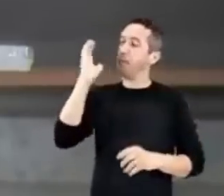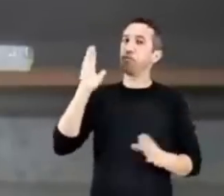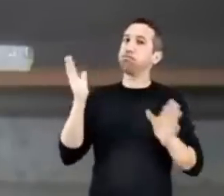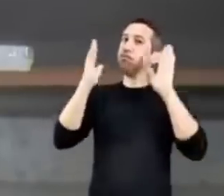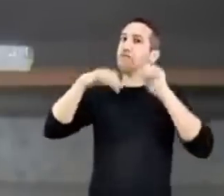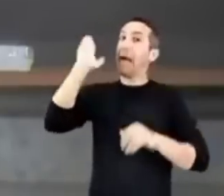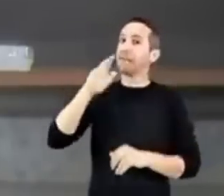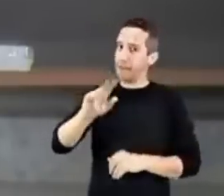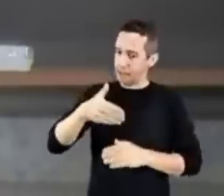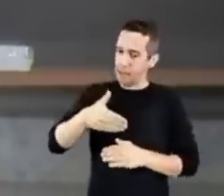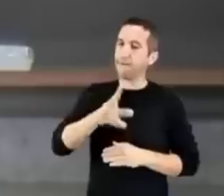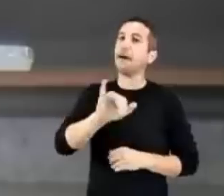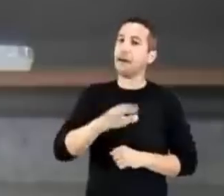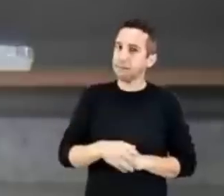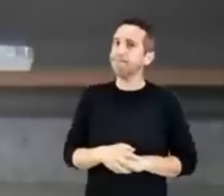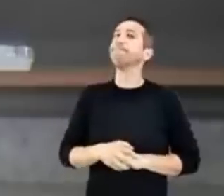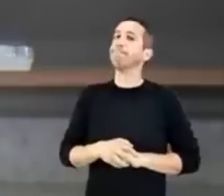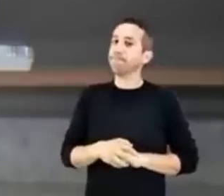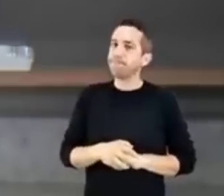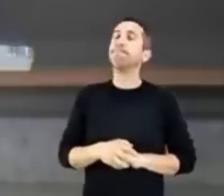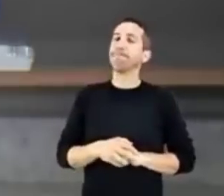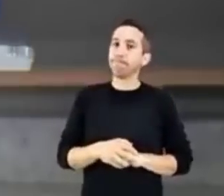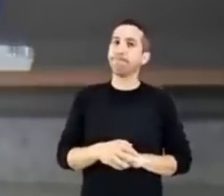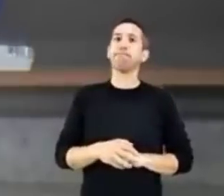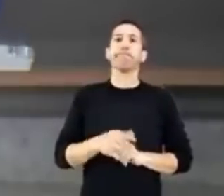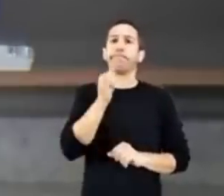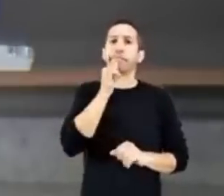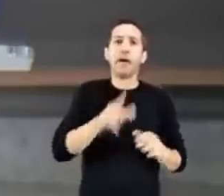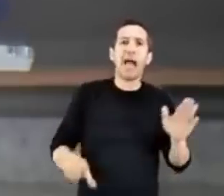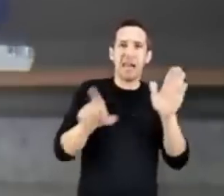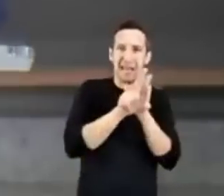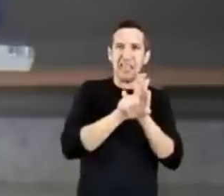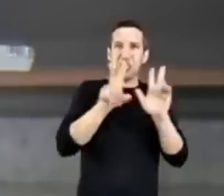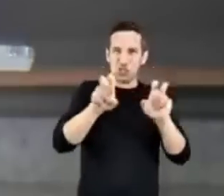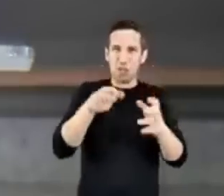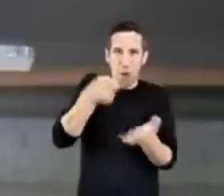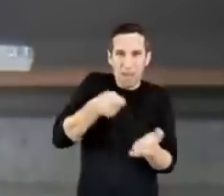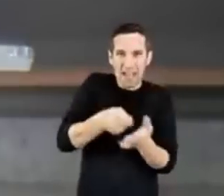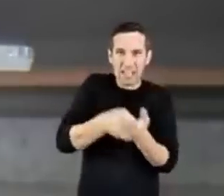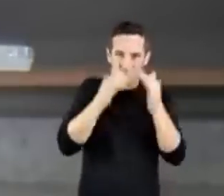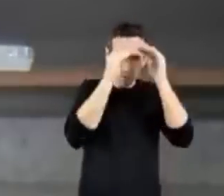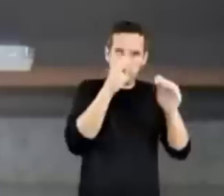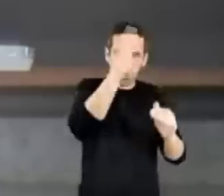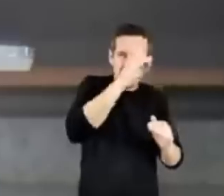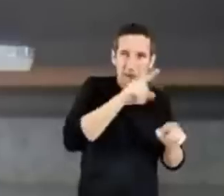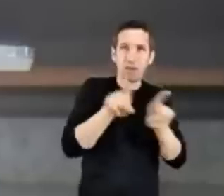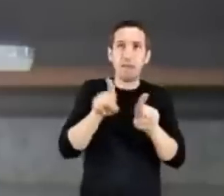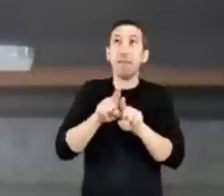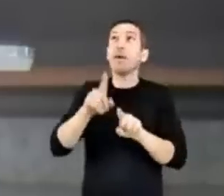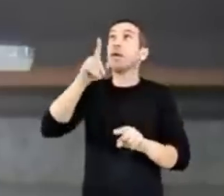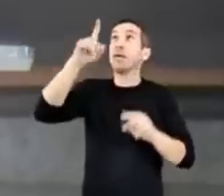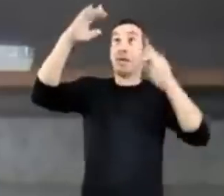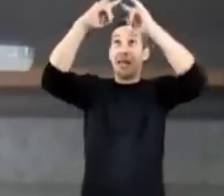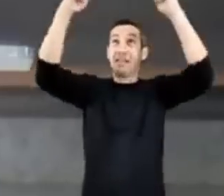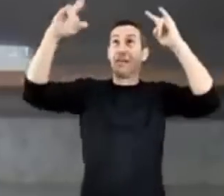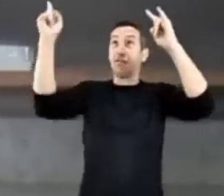aconteceram de forma rápidas Lei Dominical entendeu fechamento de porta da Graça a volta de Cristo essas coisas